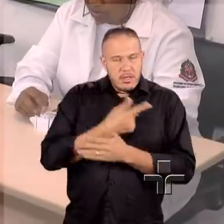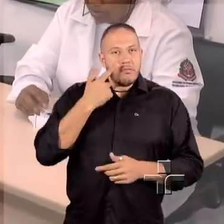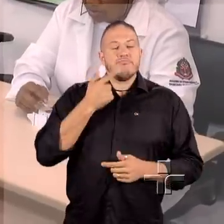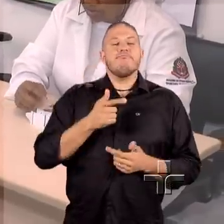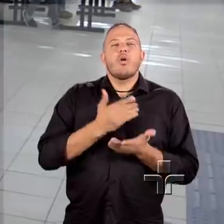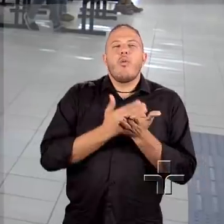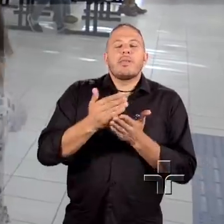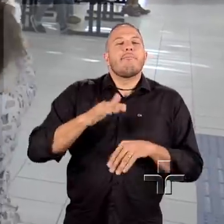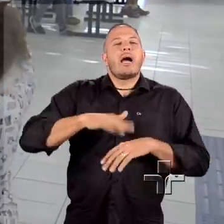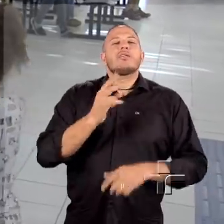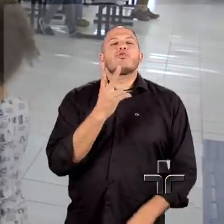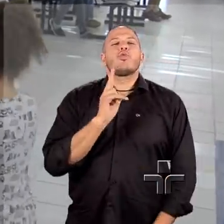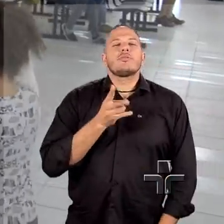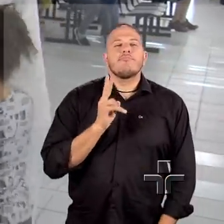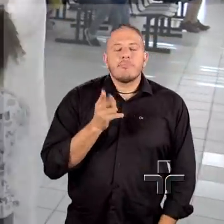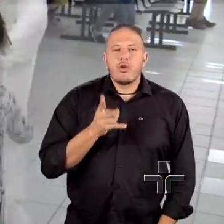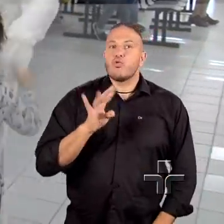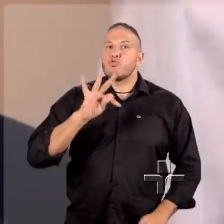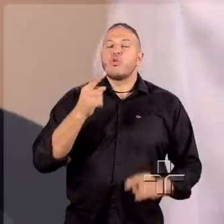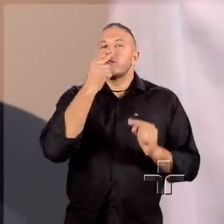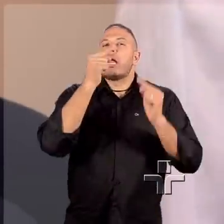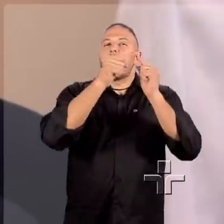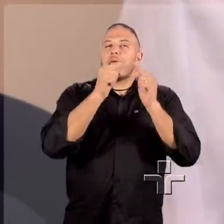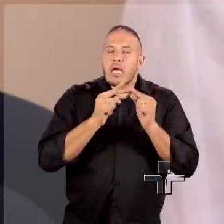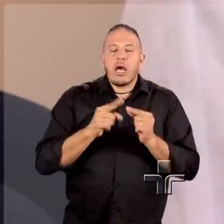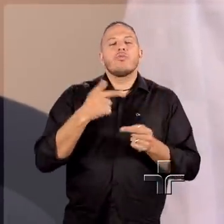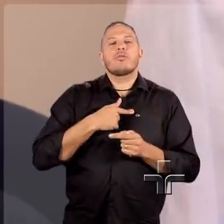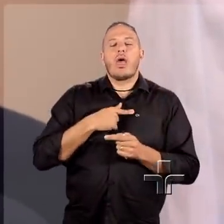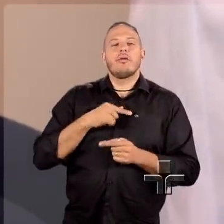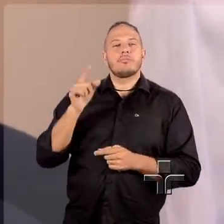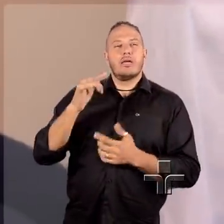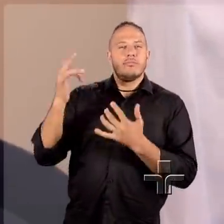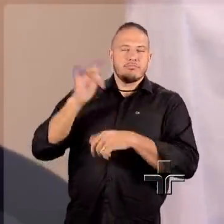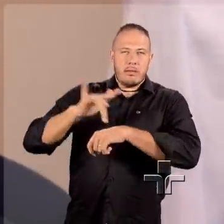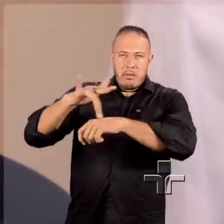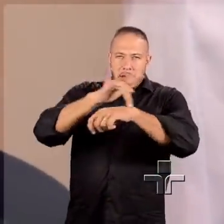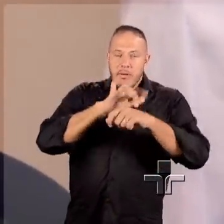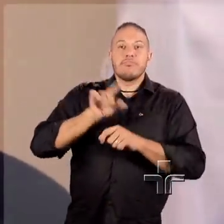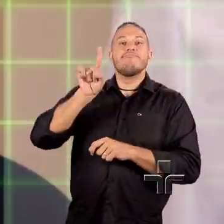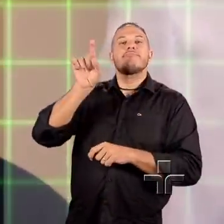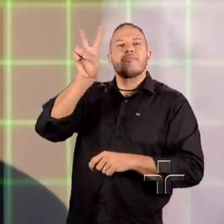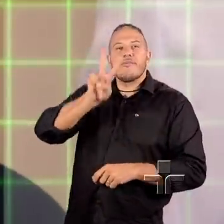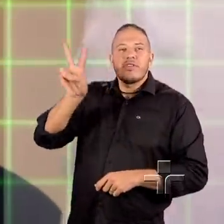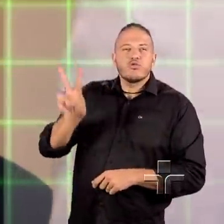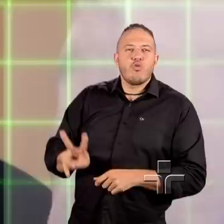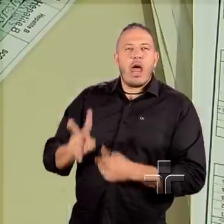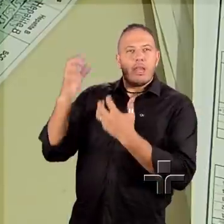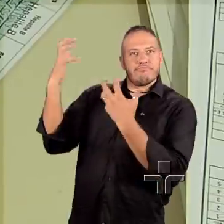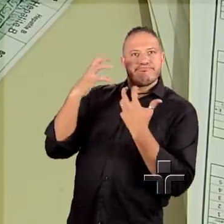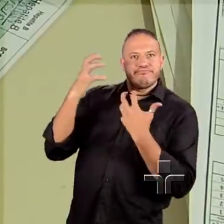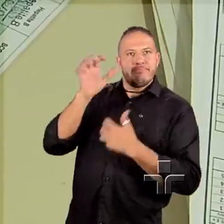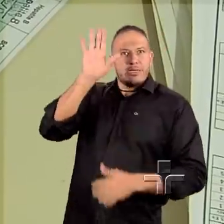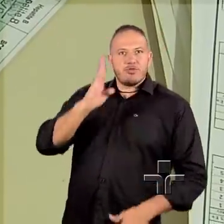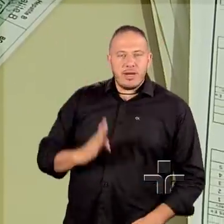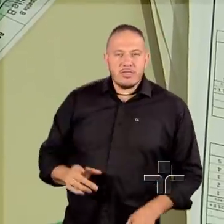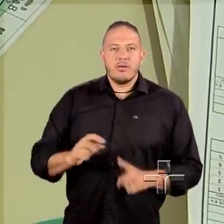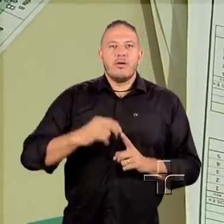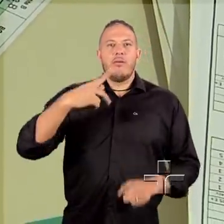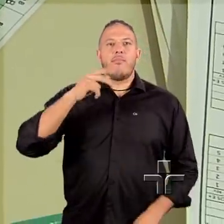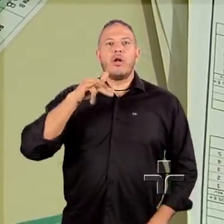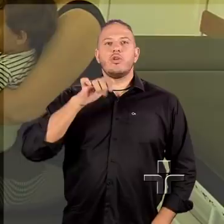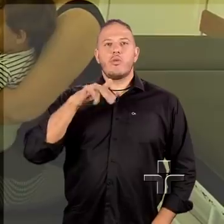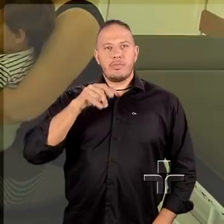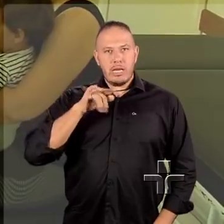de 2.000. Todos estão relacionados à importação do vírus que circula na Venezuela. A poliomielite